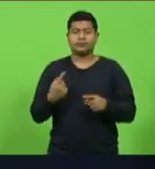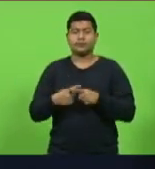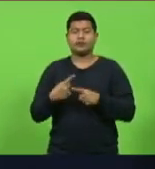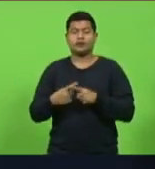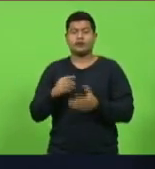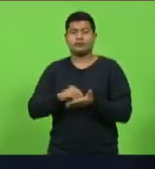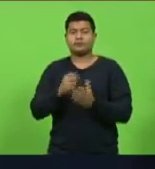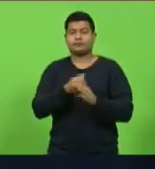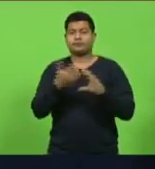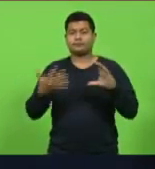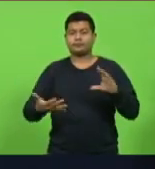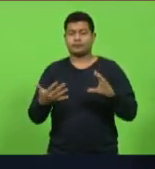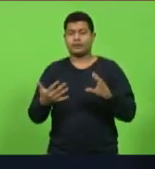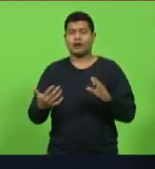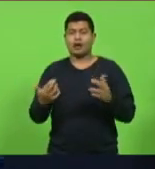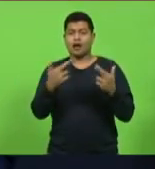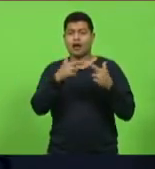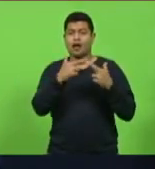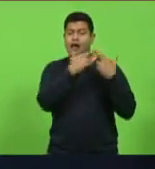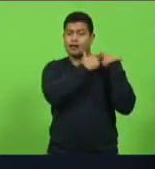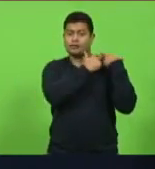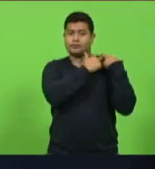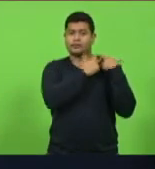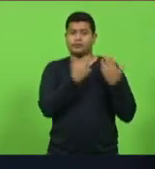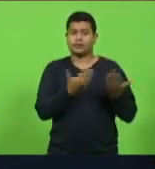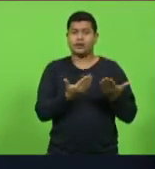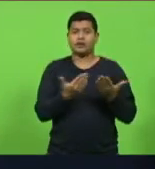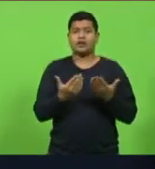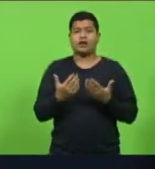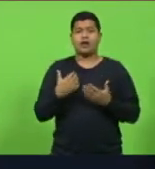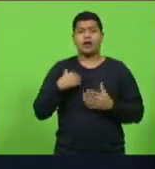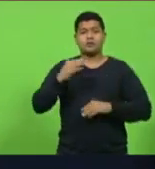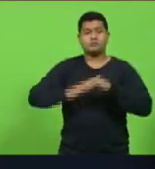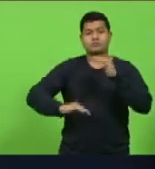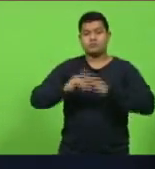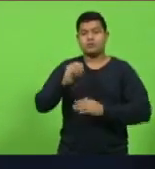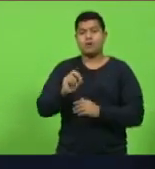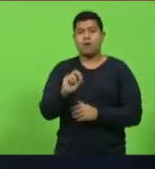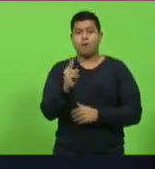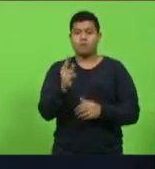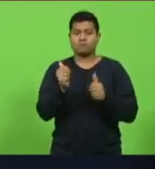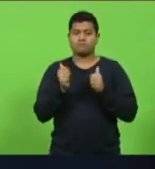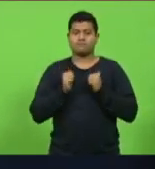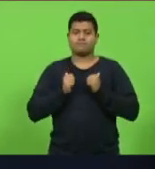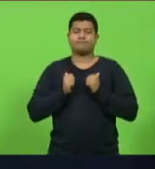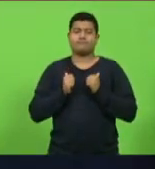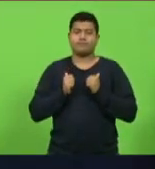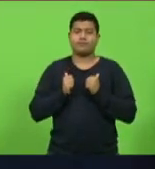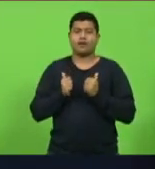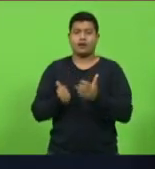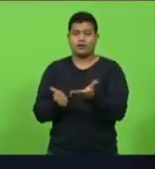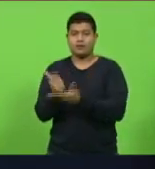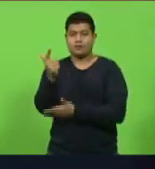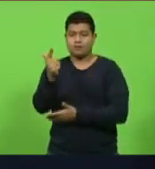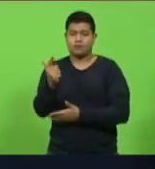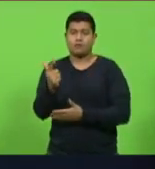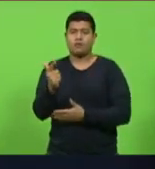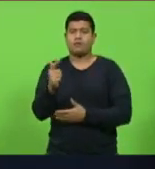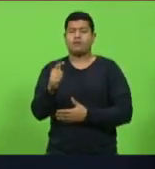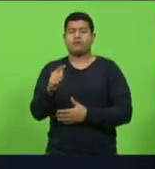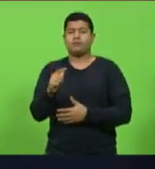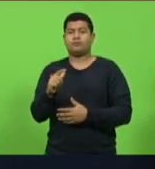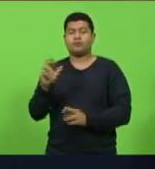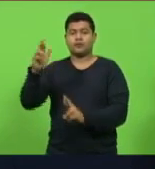sua responsabilidade comissiva ou omissiva pela aquisição dos referidos